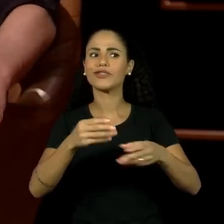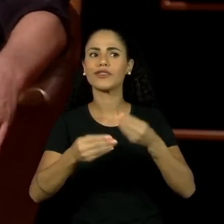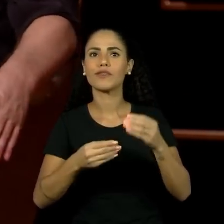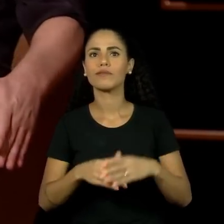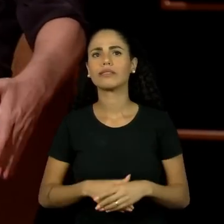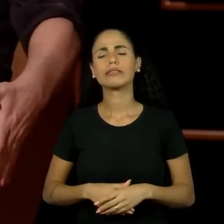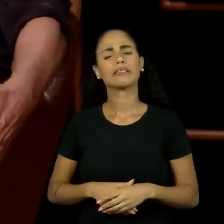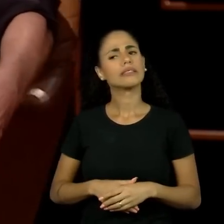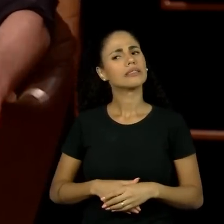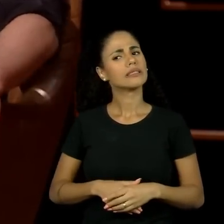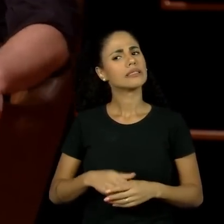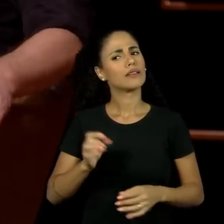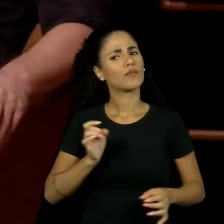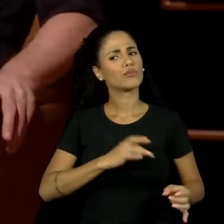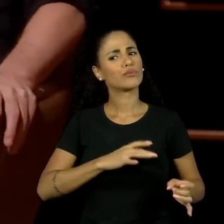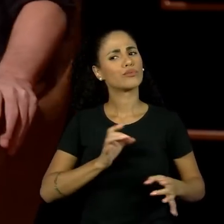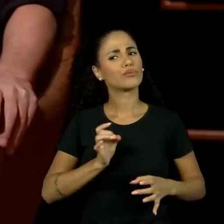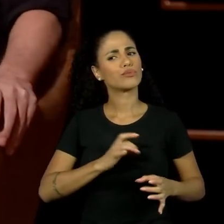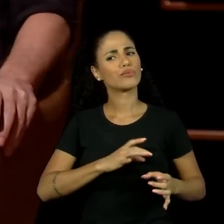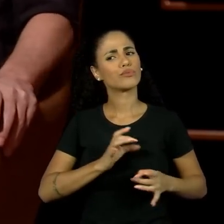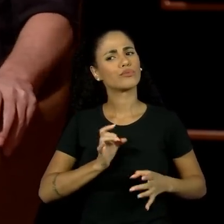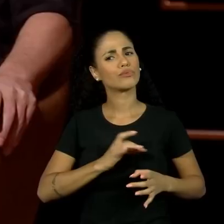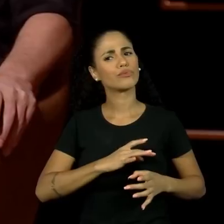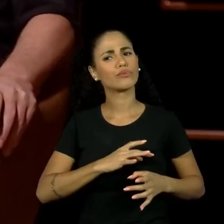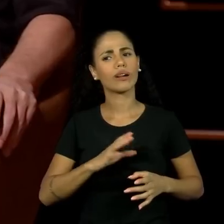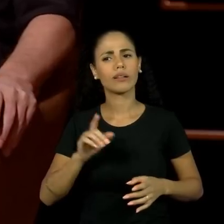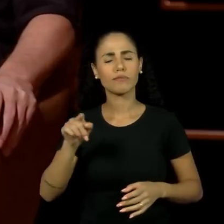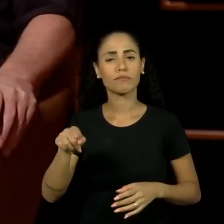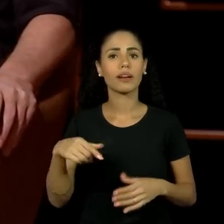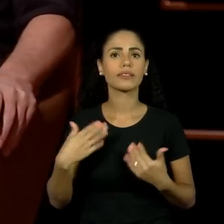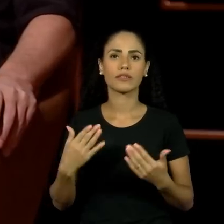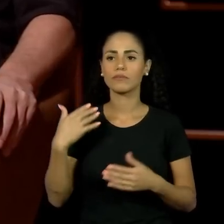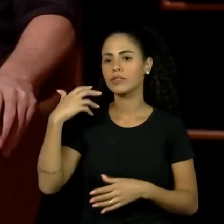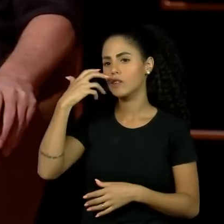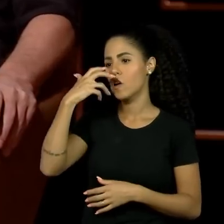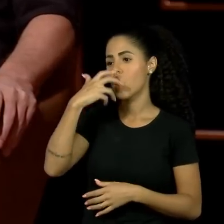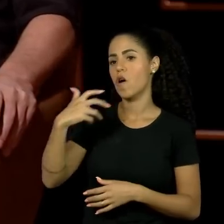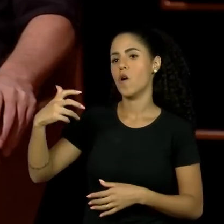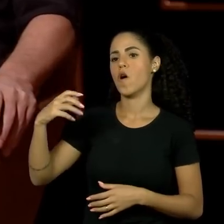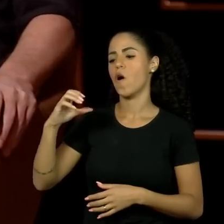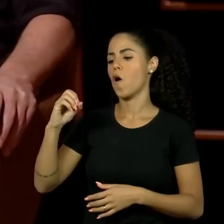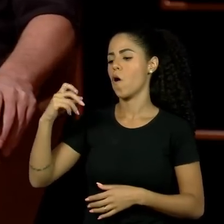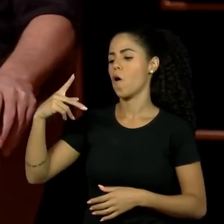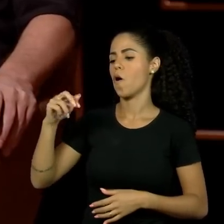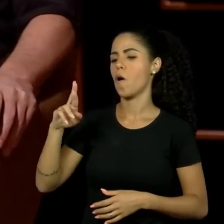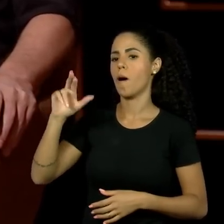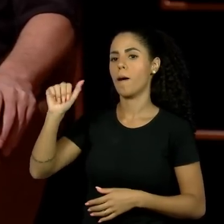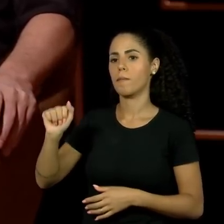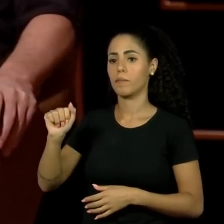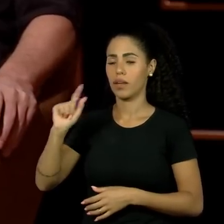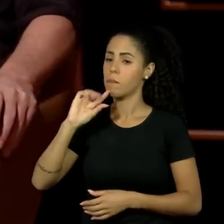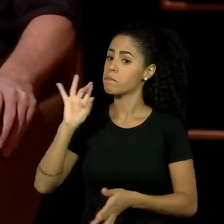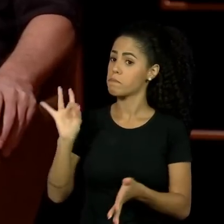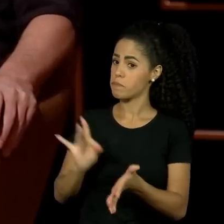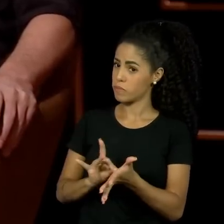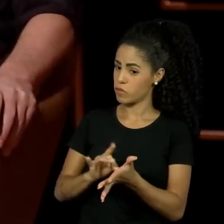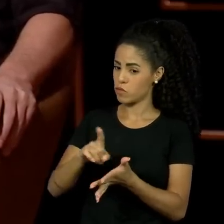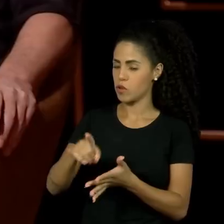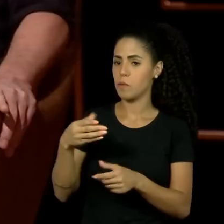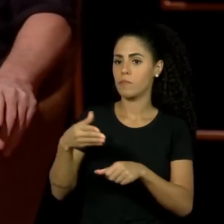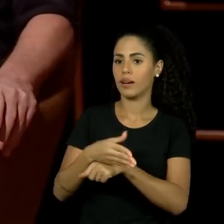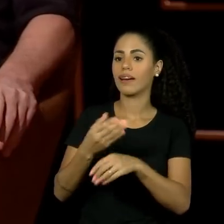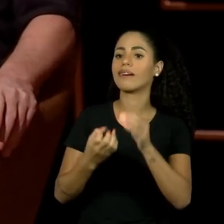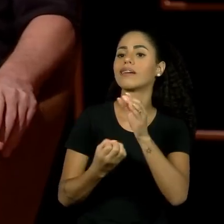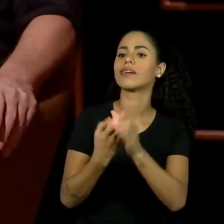Dava um medo. Na verdade, eu não fiz a ópera Tristão e Isolda do Wagner. Eu fiz uma ópera original, que eu